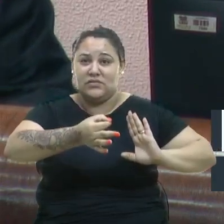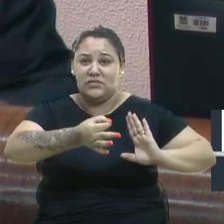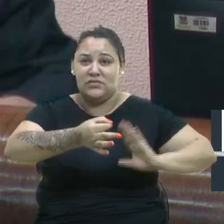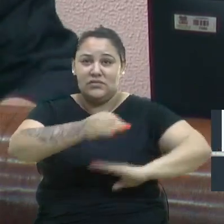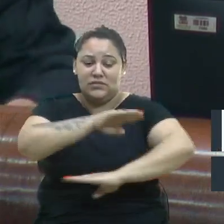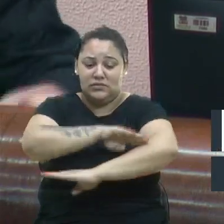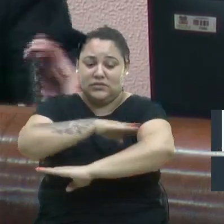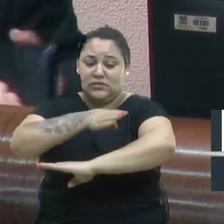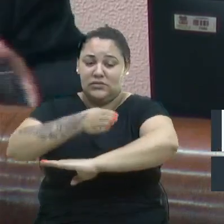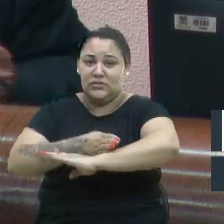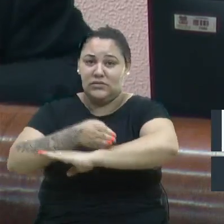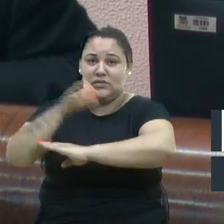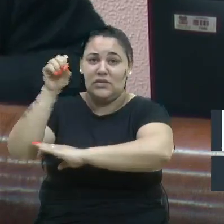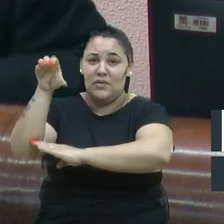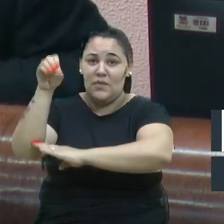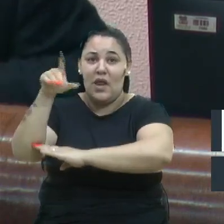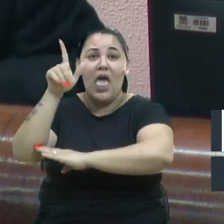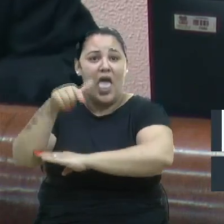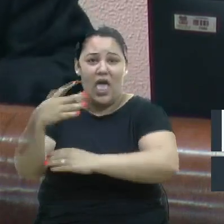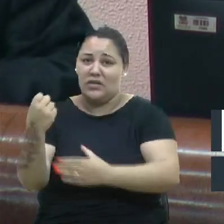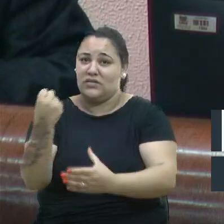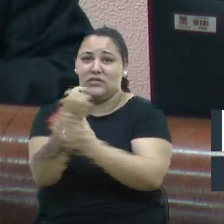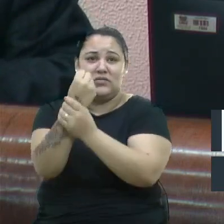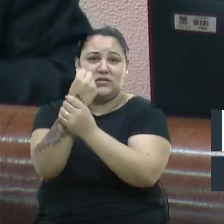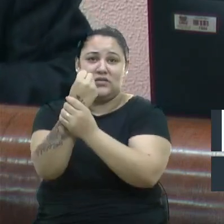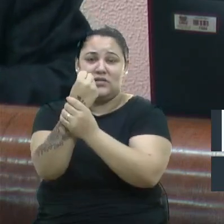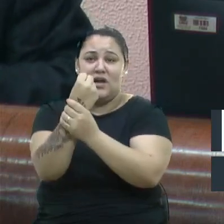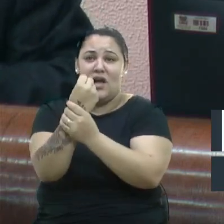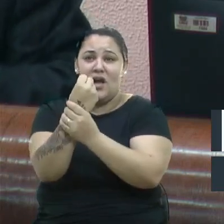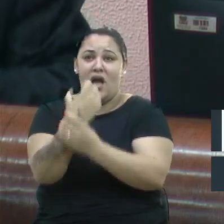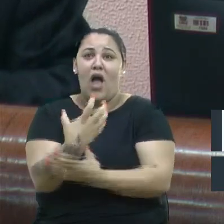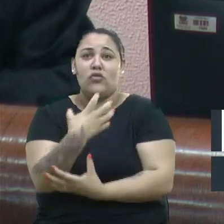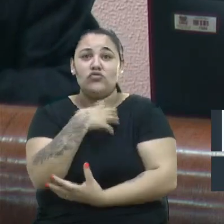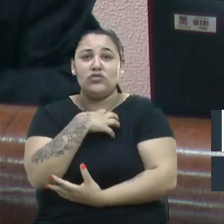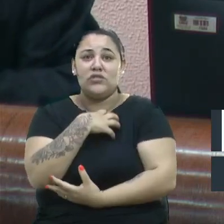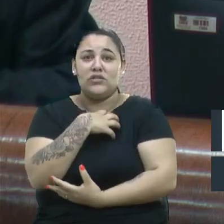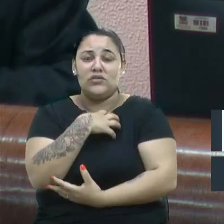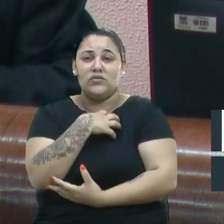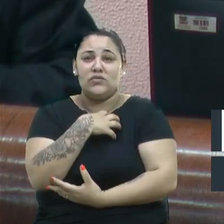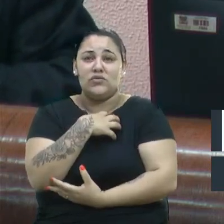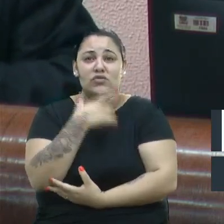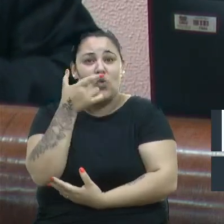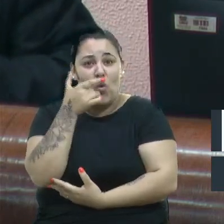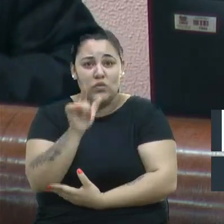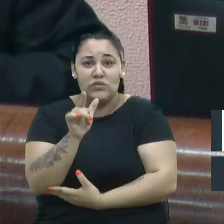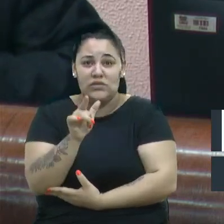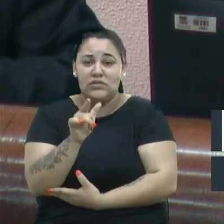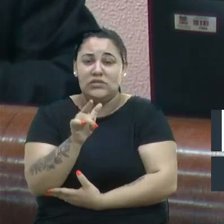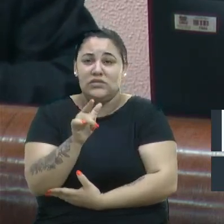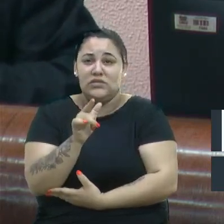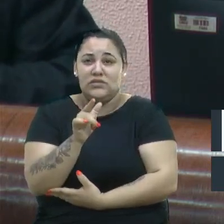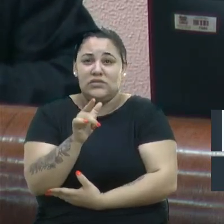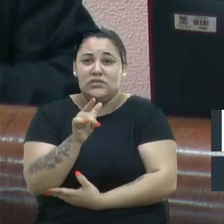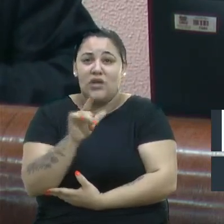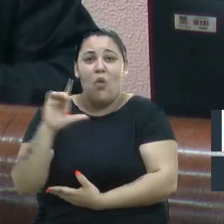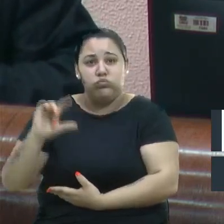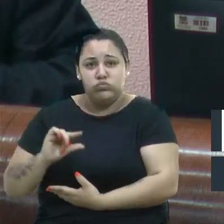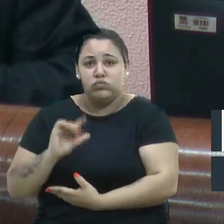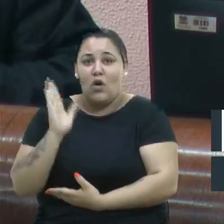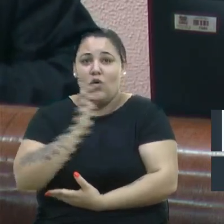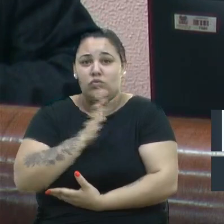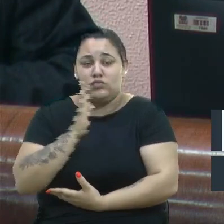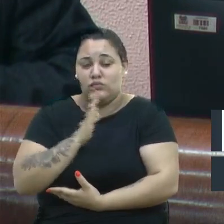quebra-mola é segurança. Exato. É uma das formas de você coibir que a pessoa ande em